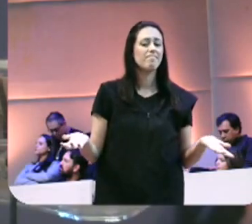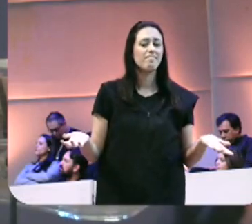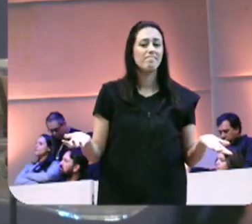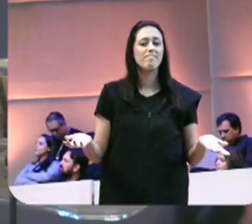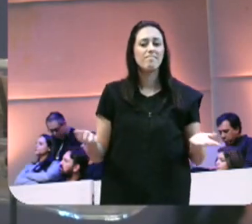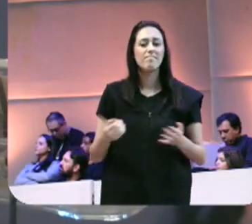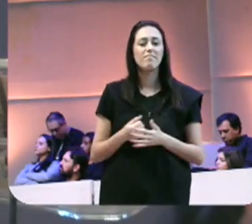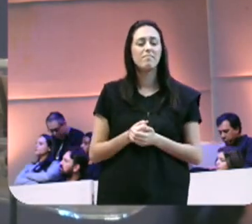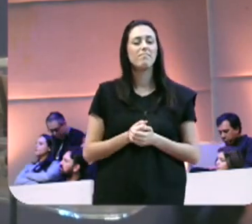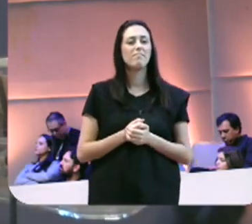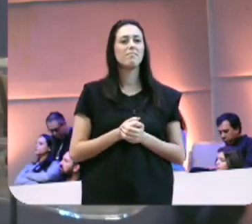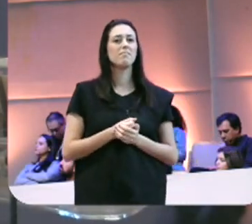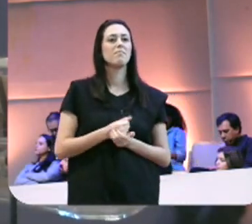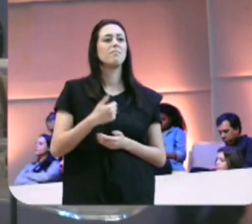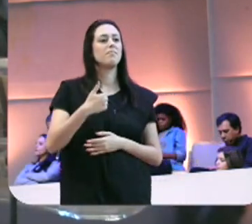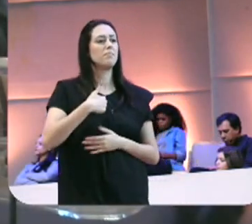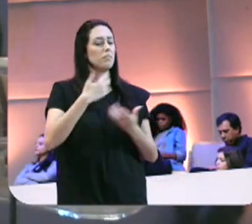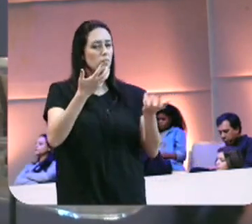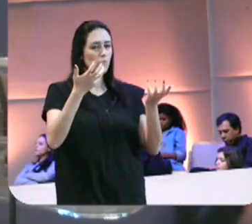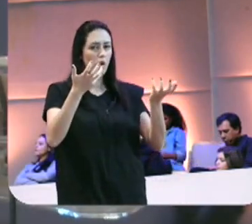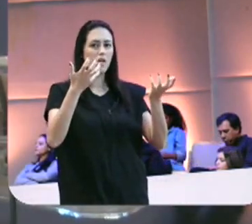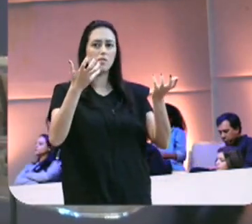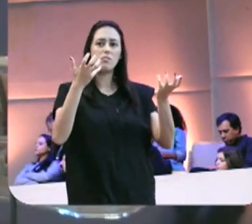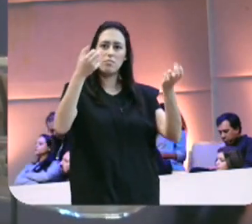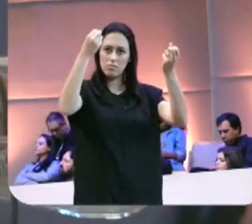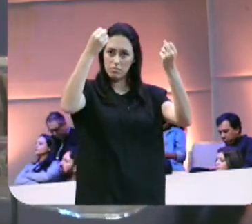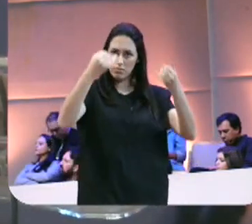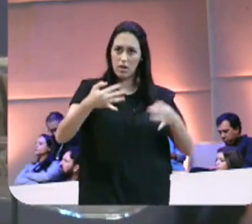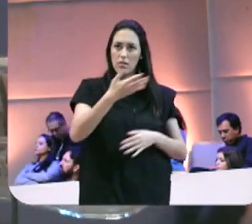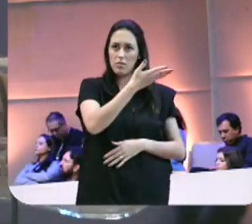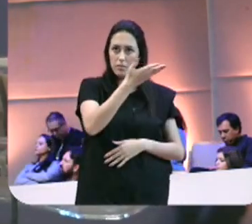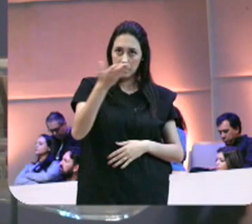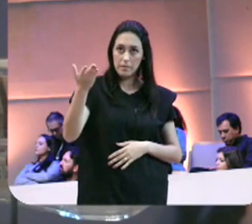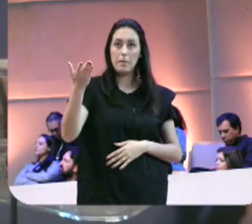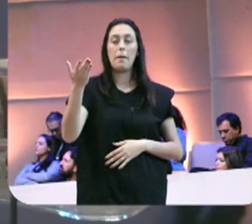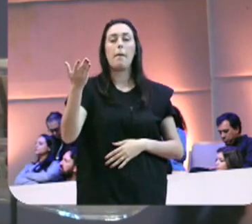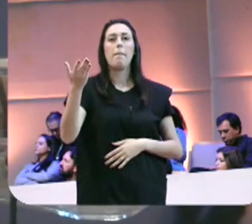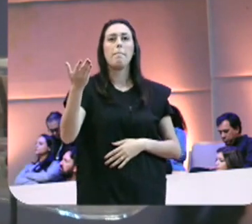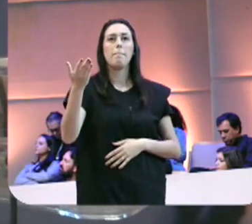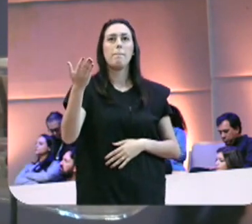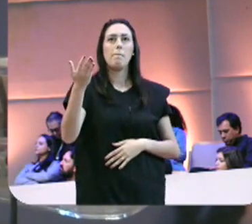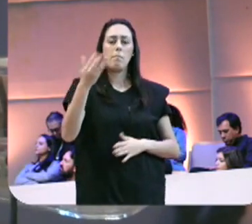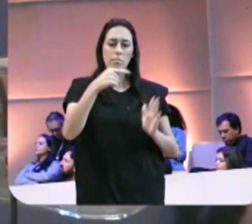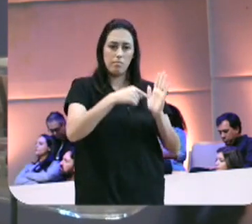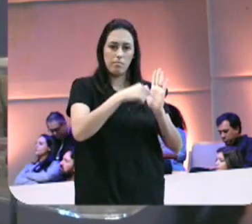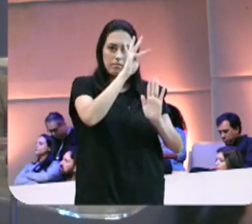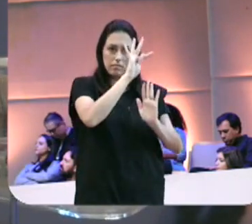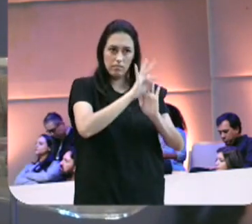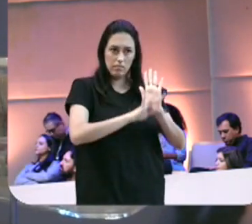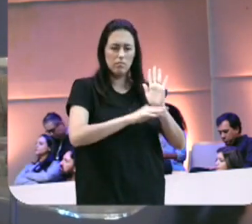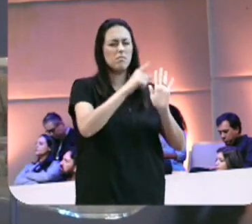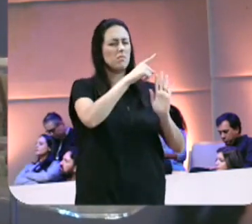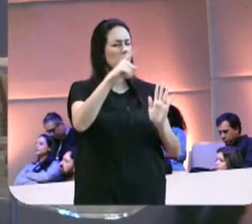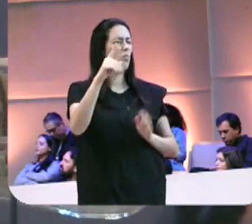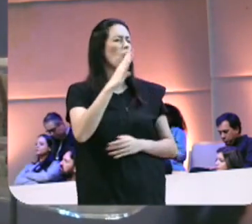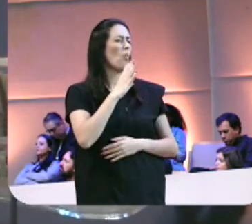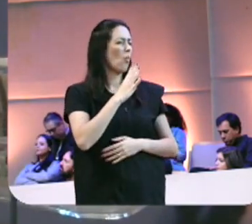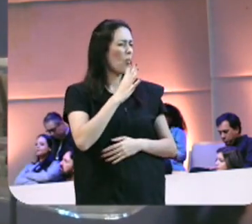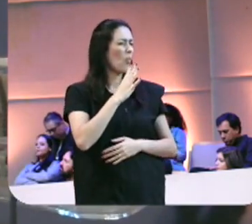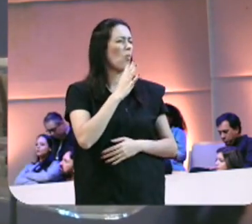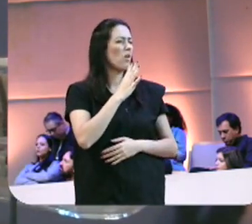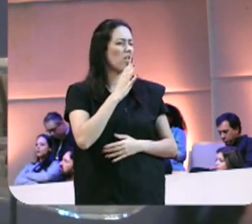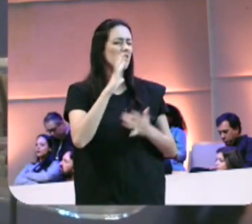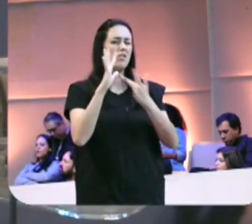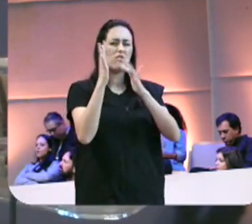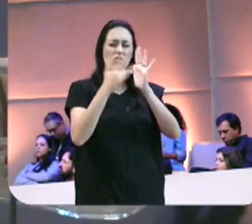queria mencionar com os irmãos nessa parte da mensagem, que é talvez o mais conhecido dentre os relatos das últimas palavras